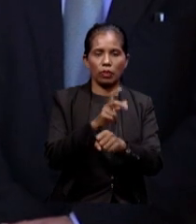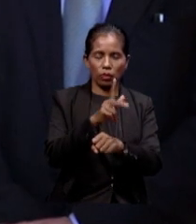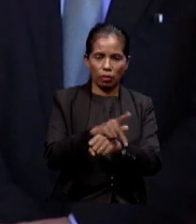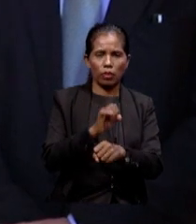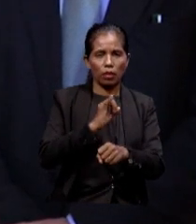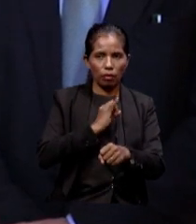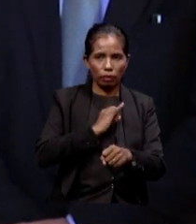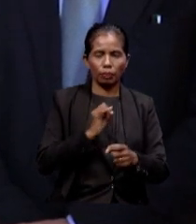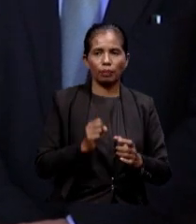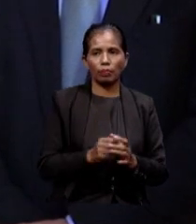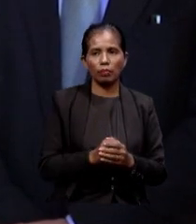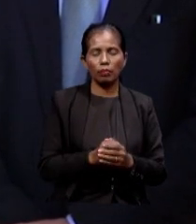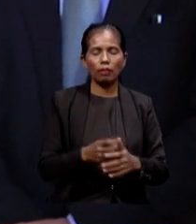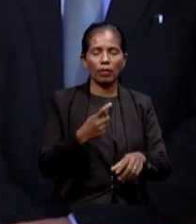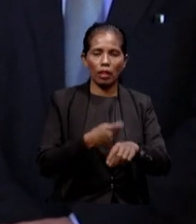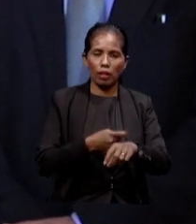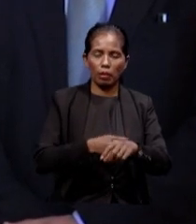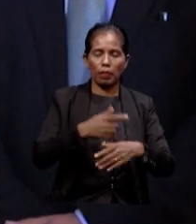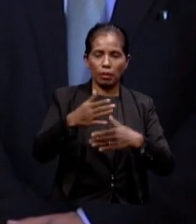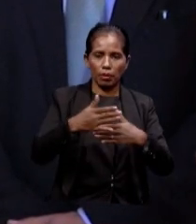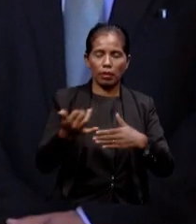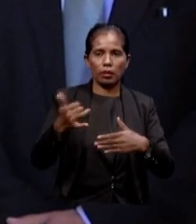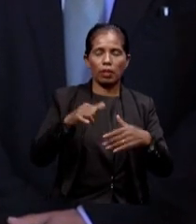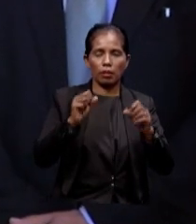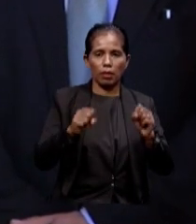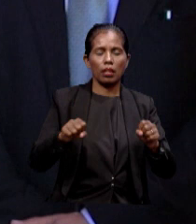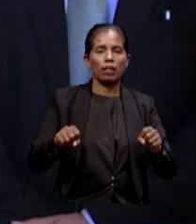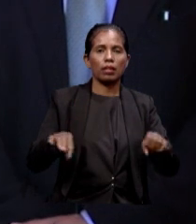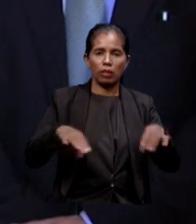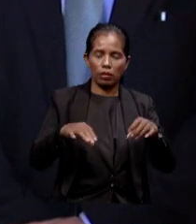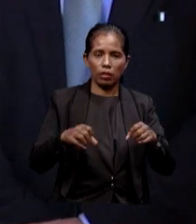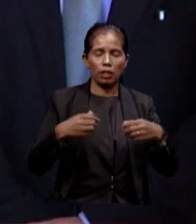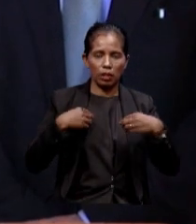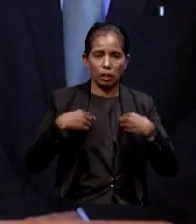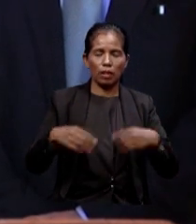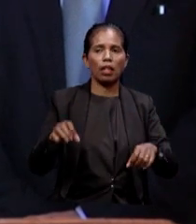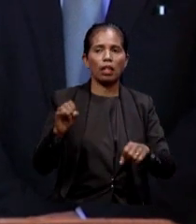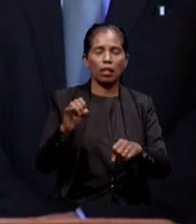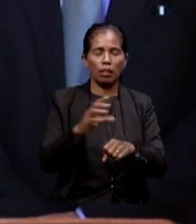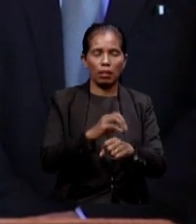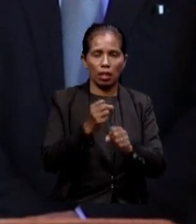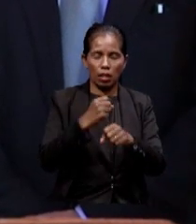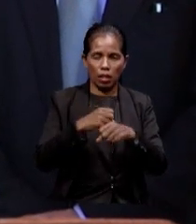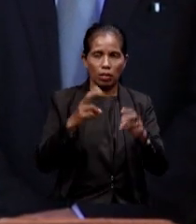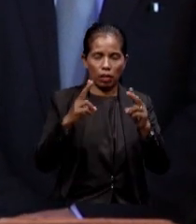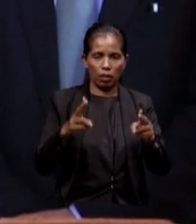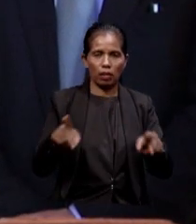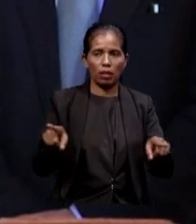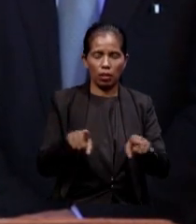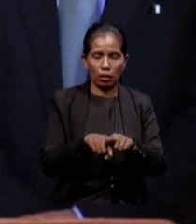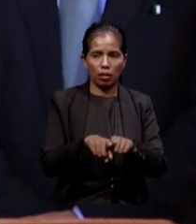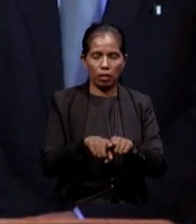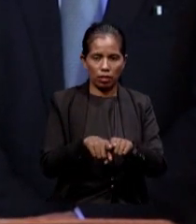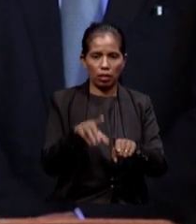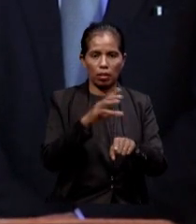ka ia tempo basic sir bel he ia acordo ida no mal bene finali bel finaliza sa ir mudar base